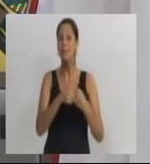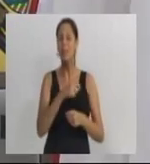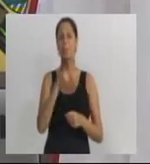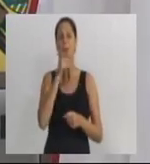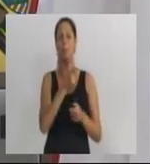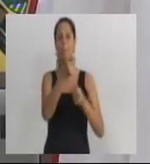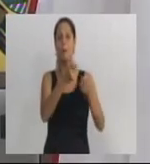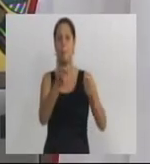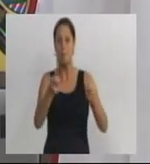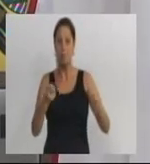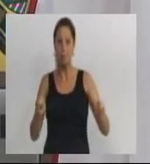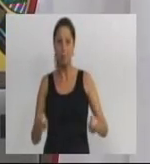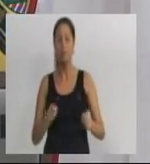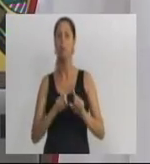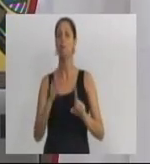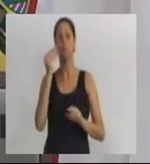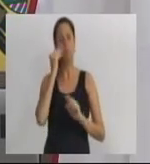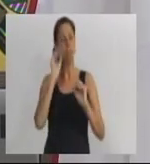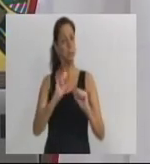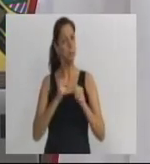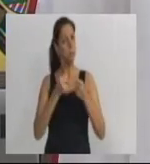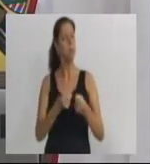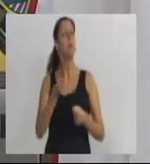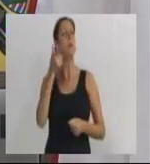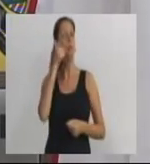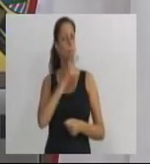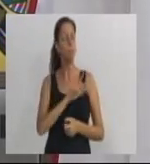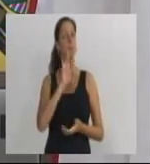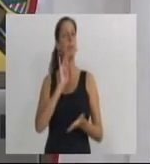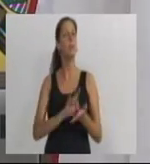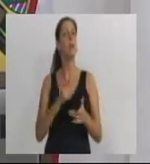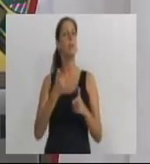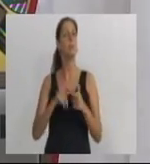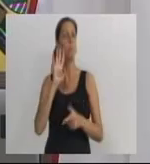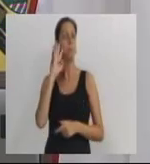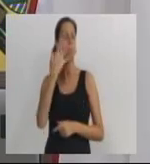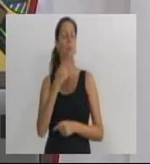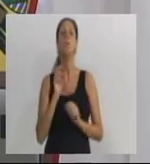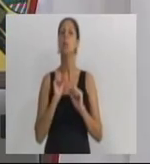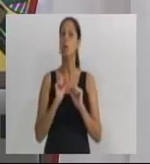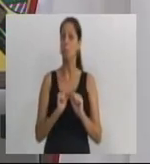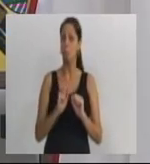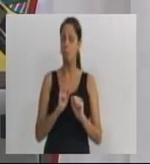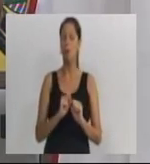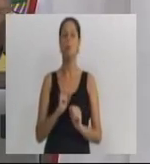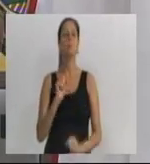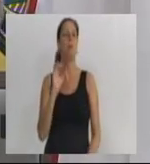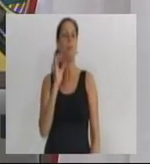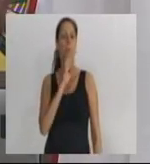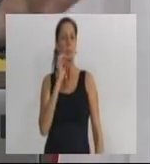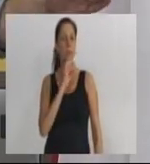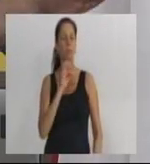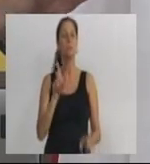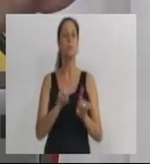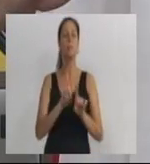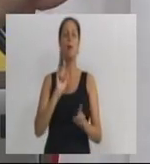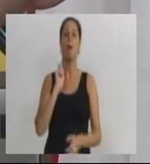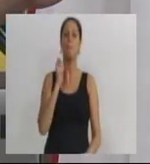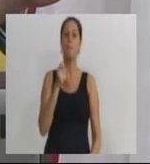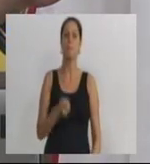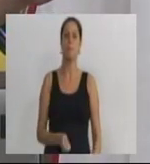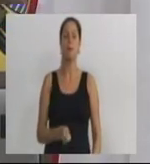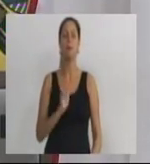ele tem procurado desempenhar e atender as necessidades. E posso aqui rapidinho afirmar, é só ver nas redes sociais de todos os